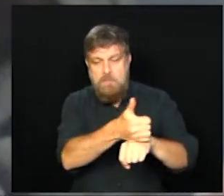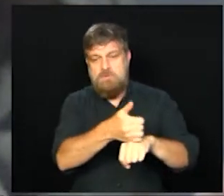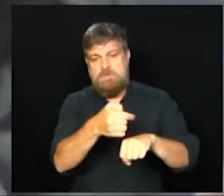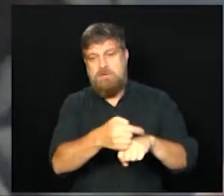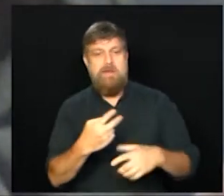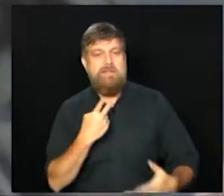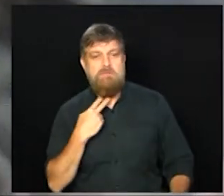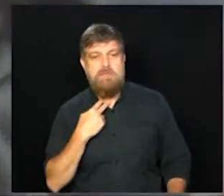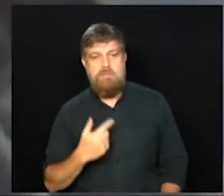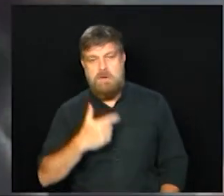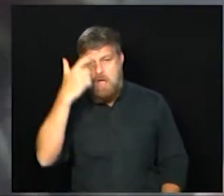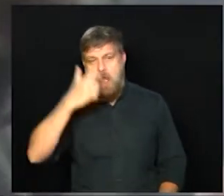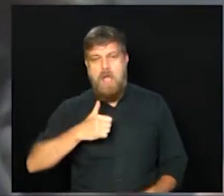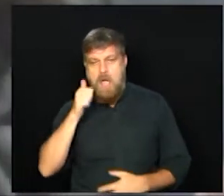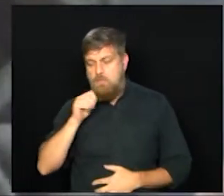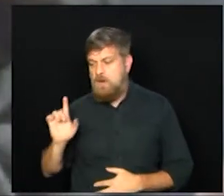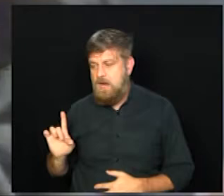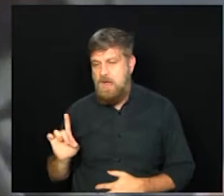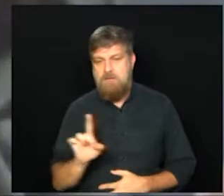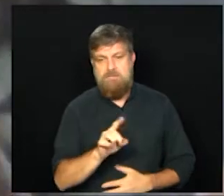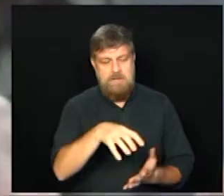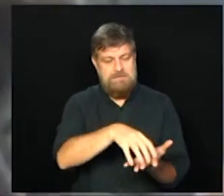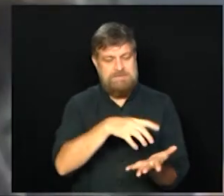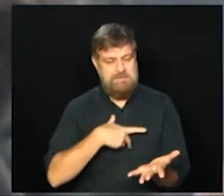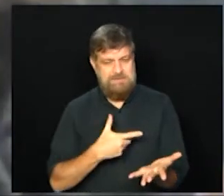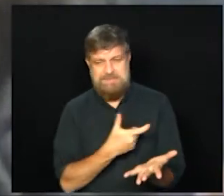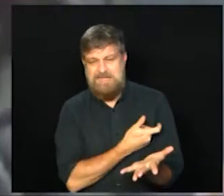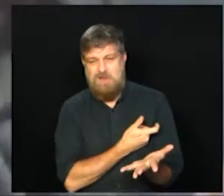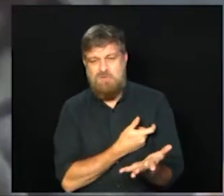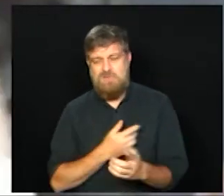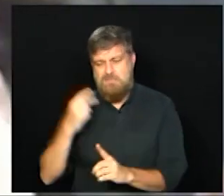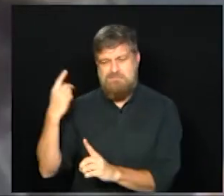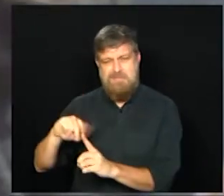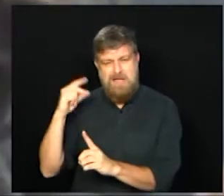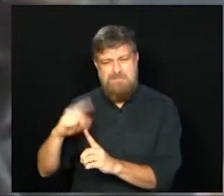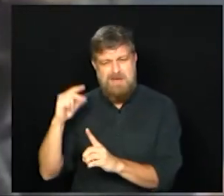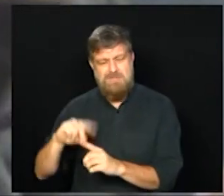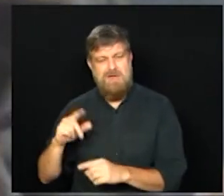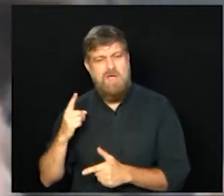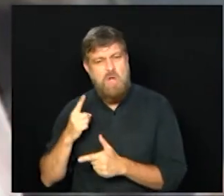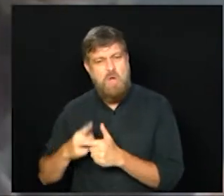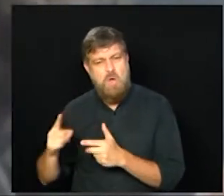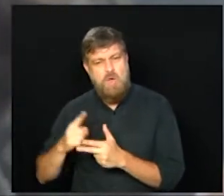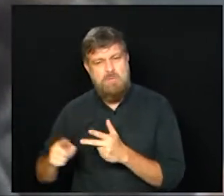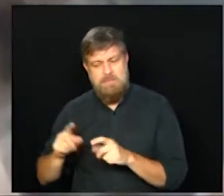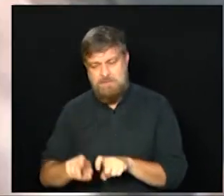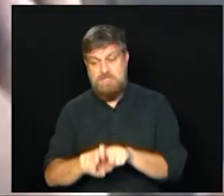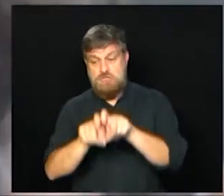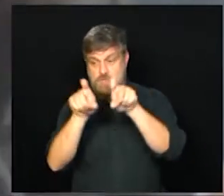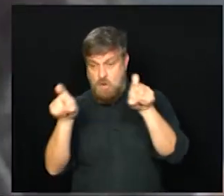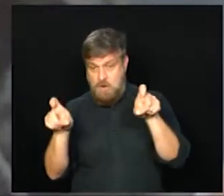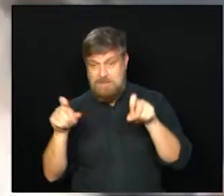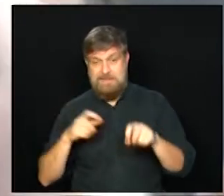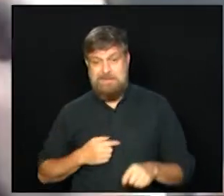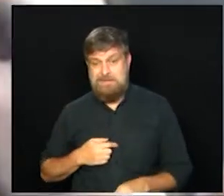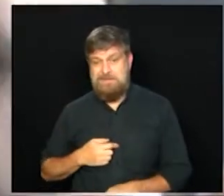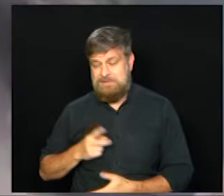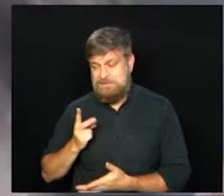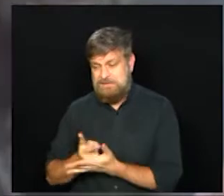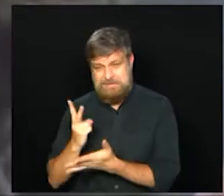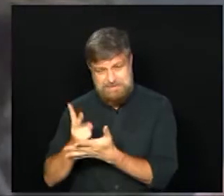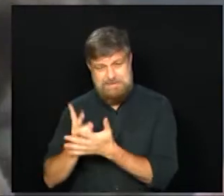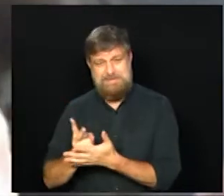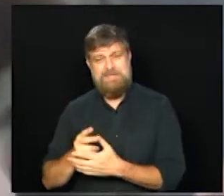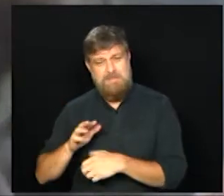ouvir, sabe, a mulher que vai no centro de saúde, às vezes machucada, às vezes com um problema ginecológico que não melhora exatamente pelas